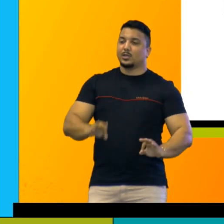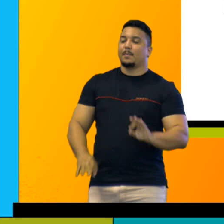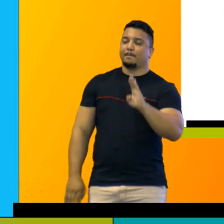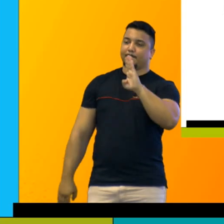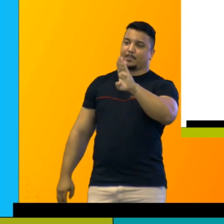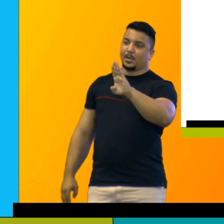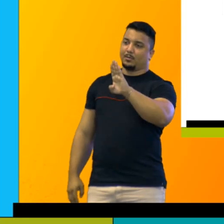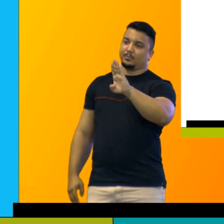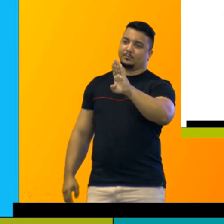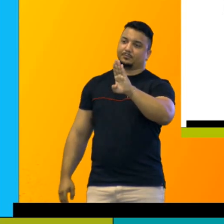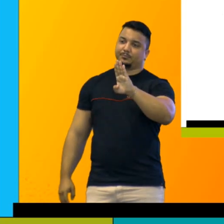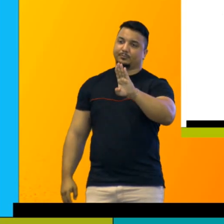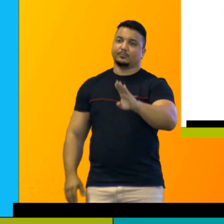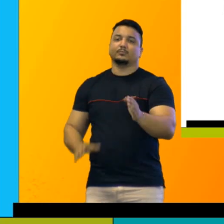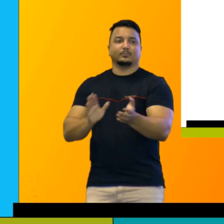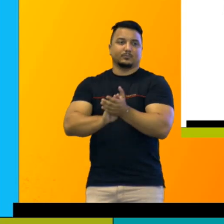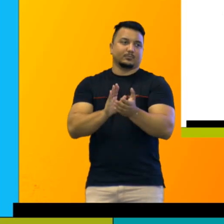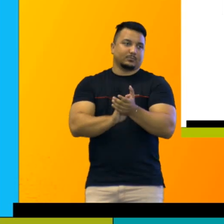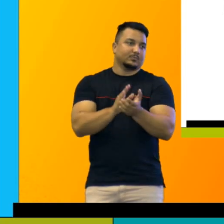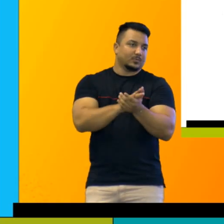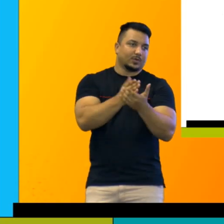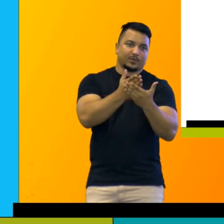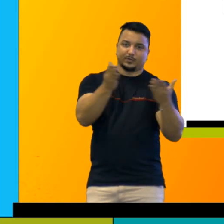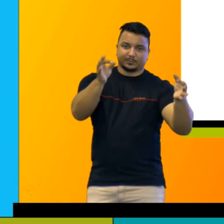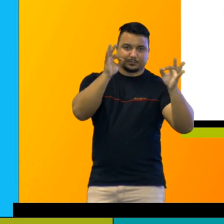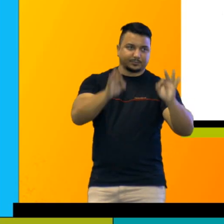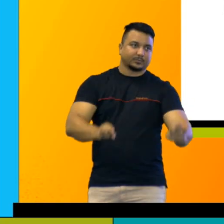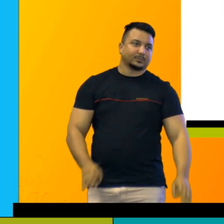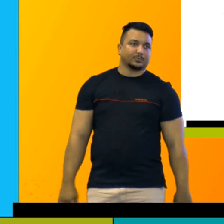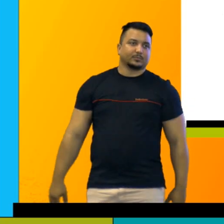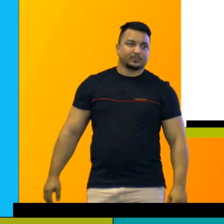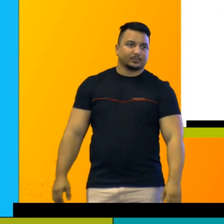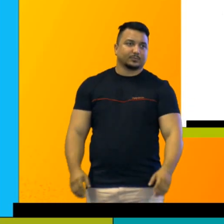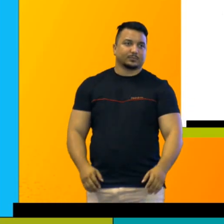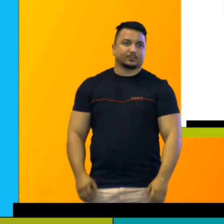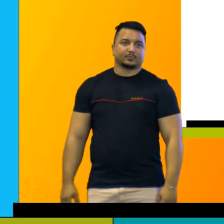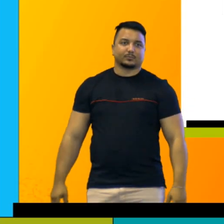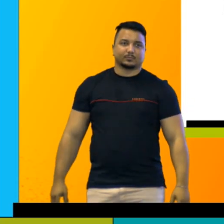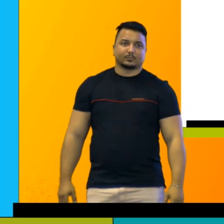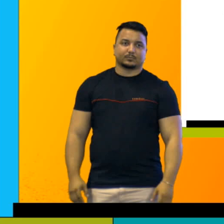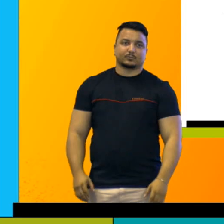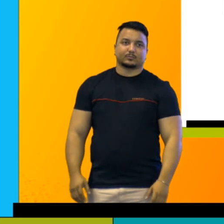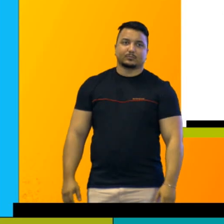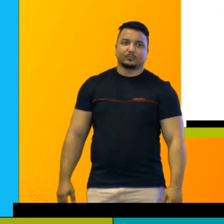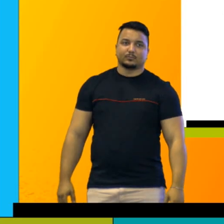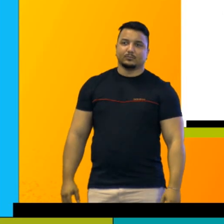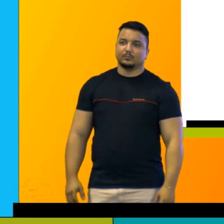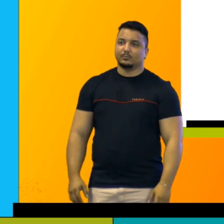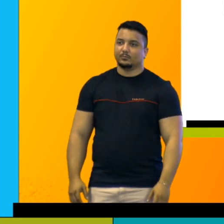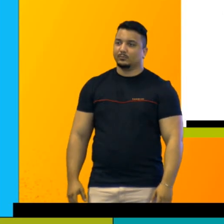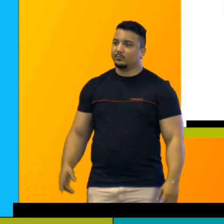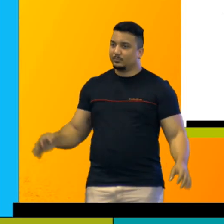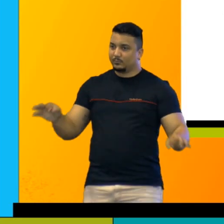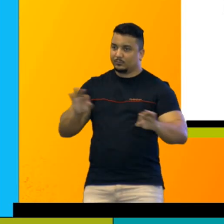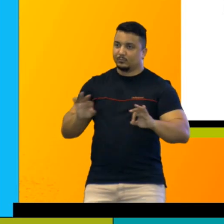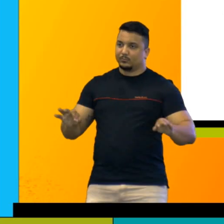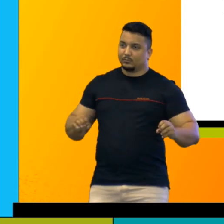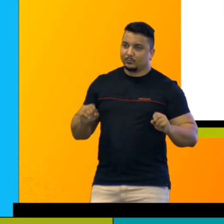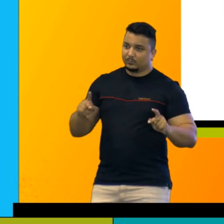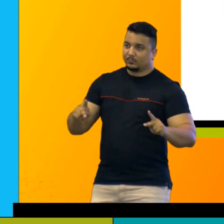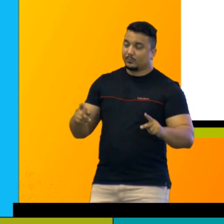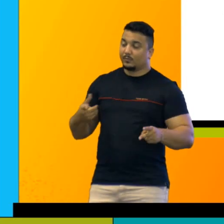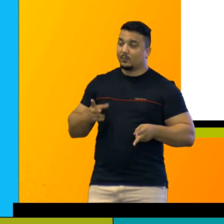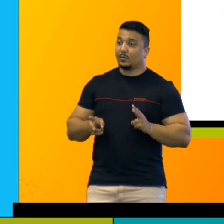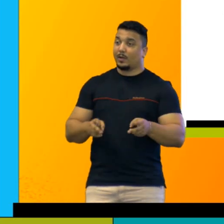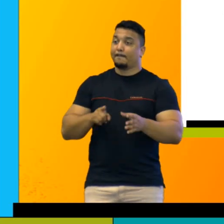resposta da minha questão. Uma salva de palmas para vocês que acertaram, né? Valeu, galera. Povo velho invocado. Beleza, galera? Vamos